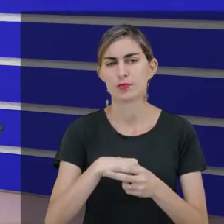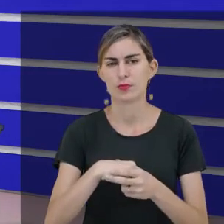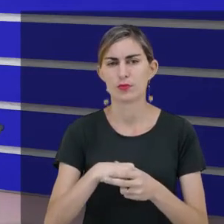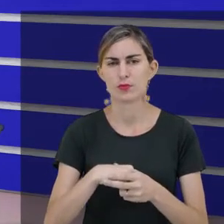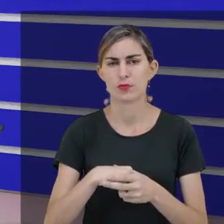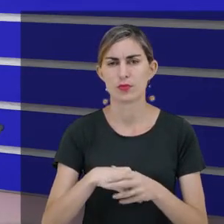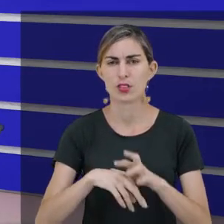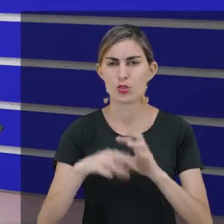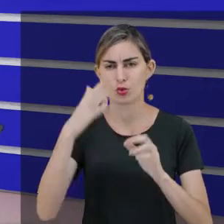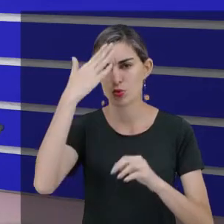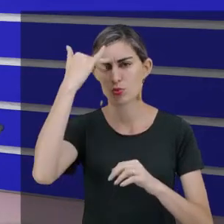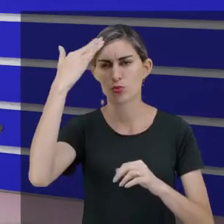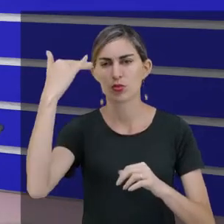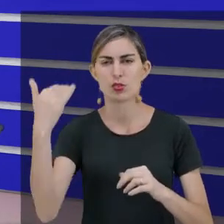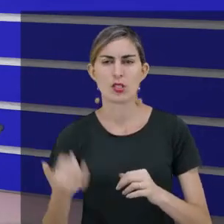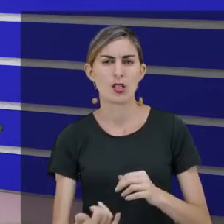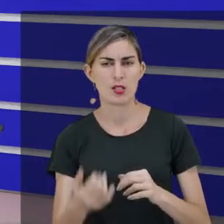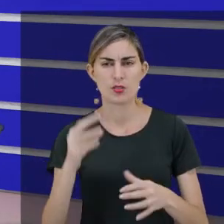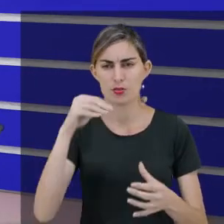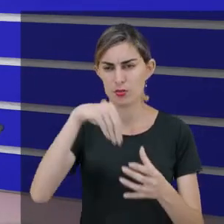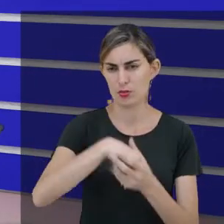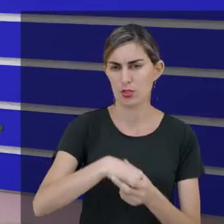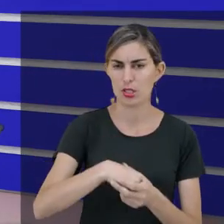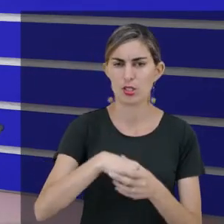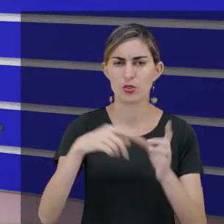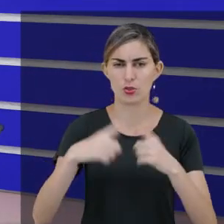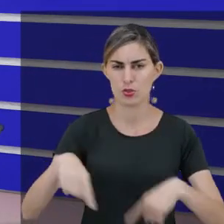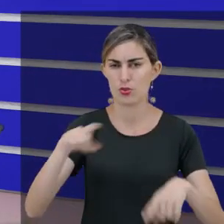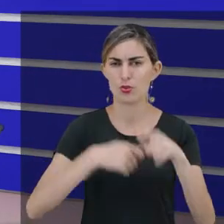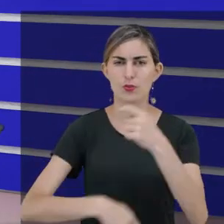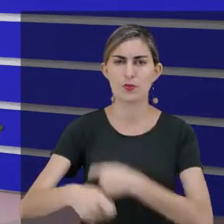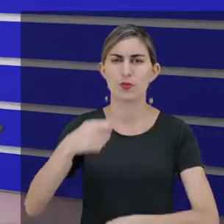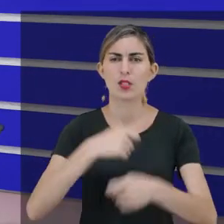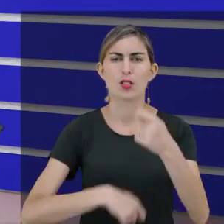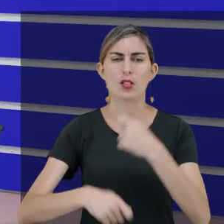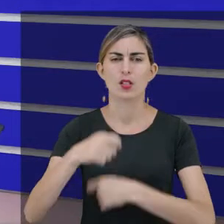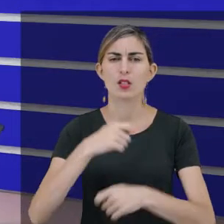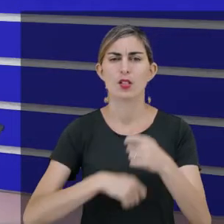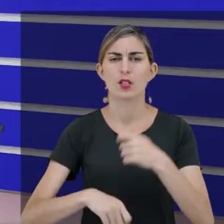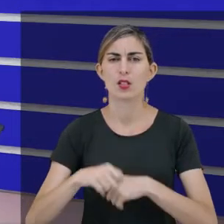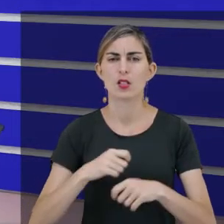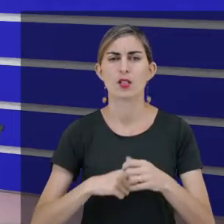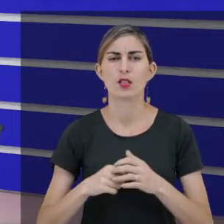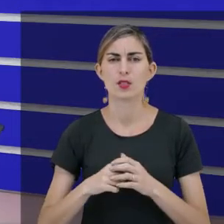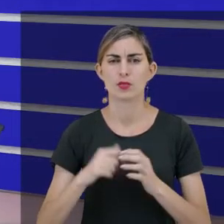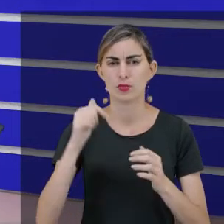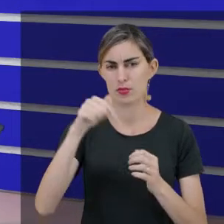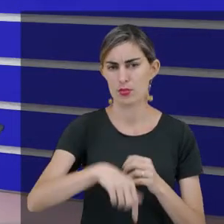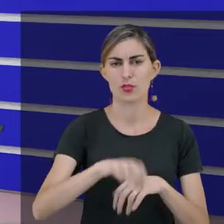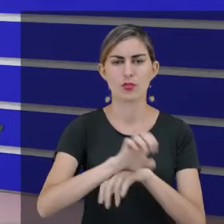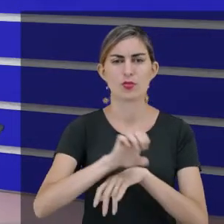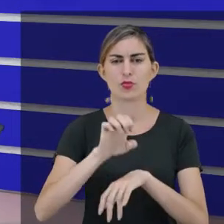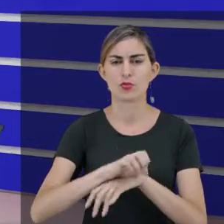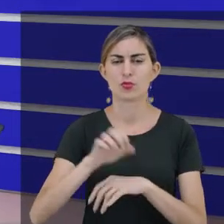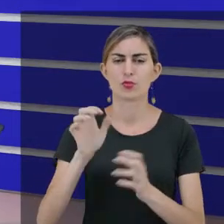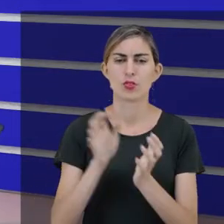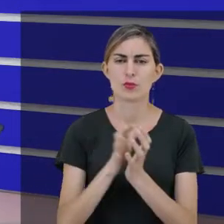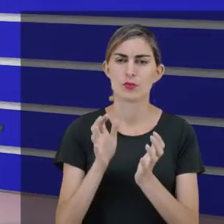cases de sucesso dentro do nosso mercado aqui seria nosso estado de